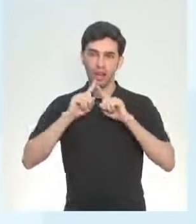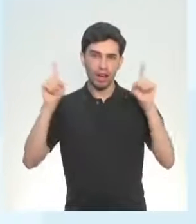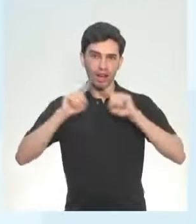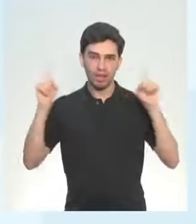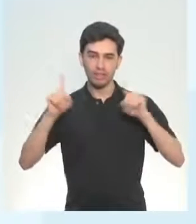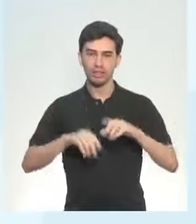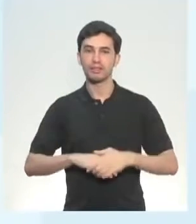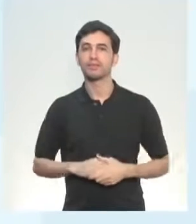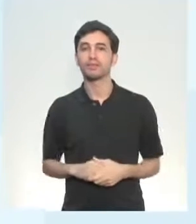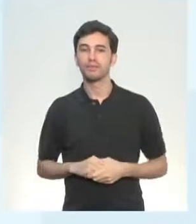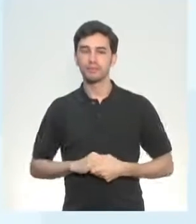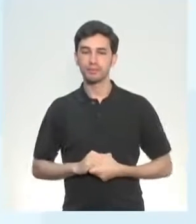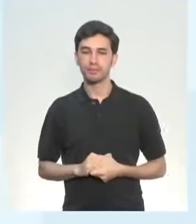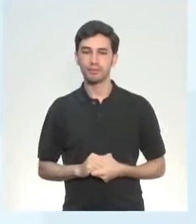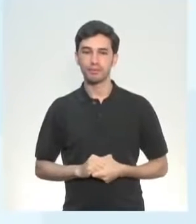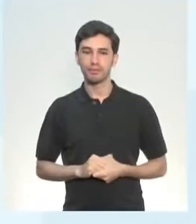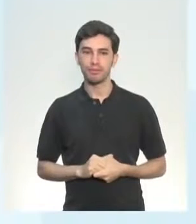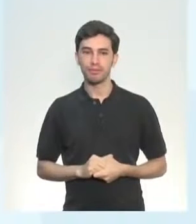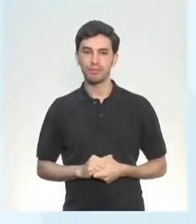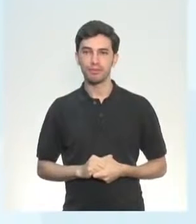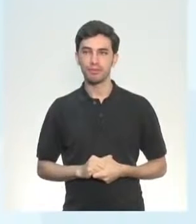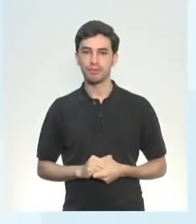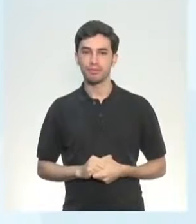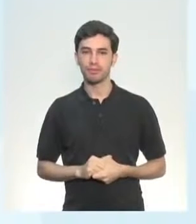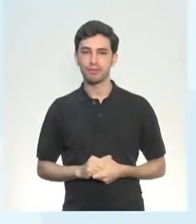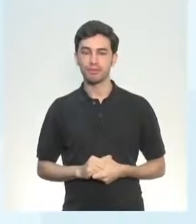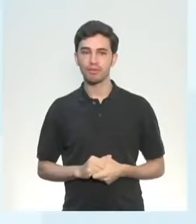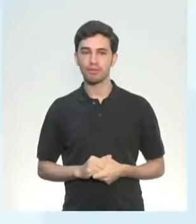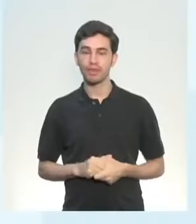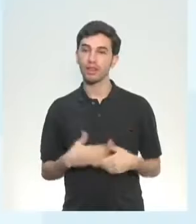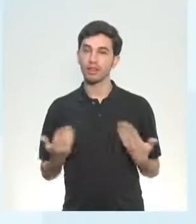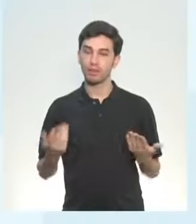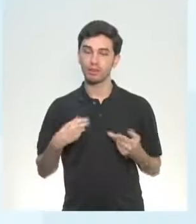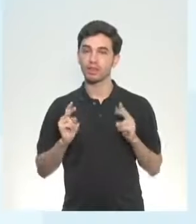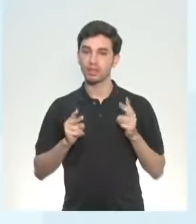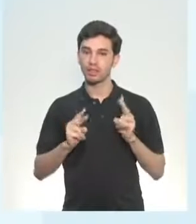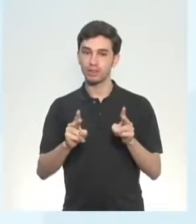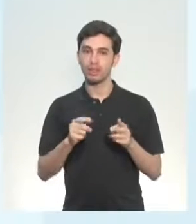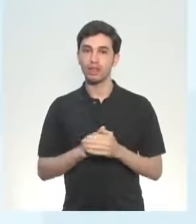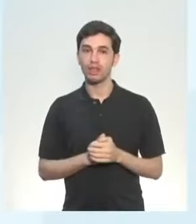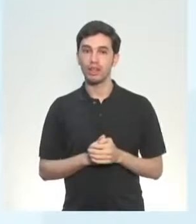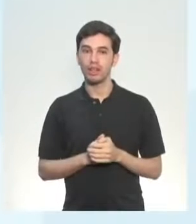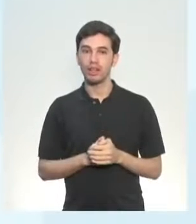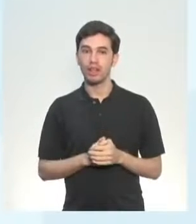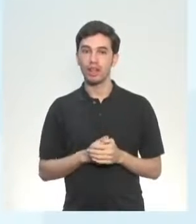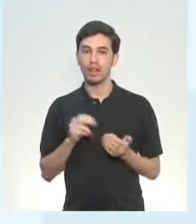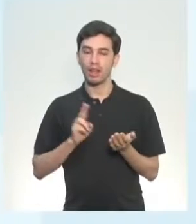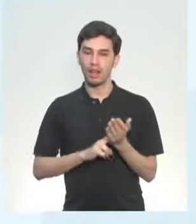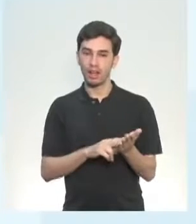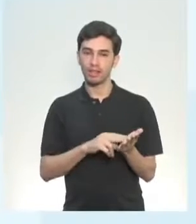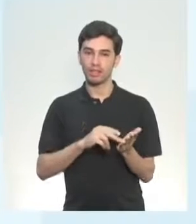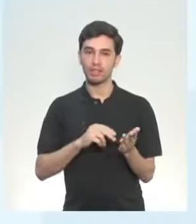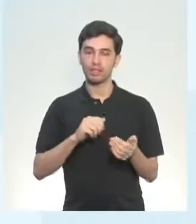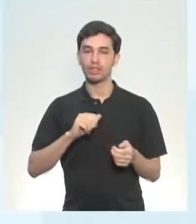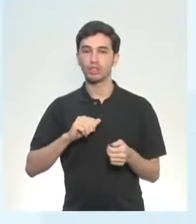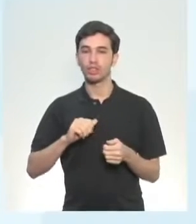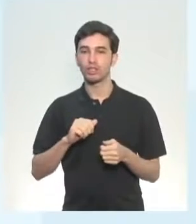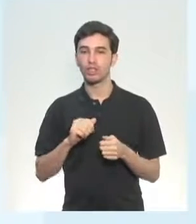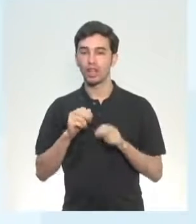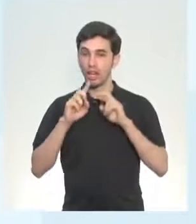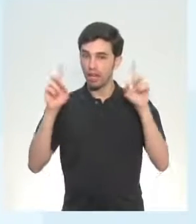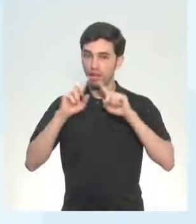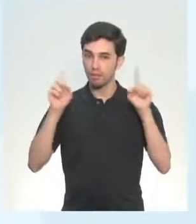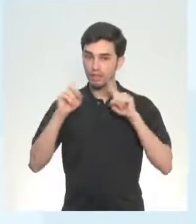Elaine? Vamos lá, então. Como eu disse, né? Continuaremos aí verificar a carta de reclamação, a adequação ao